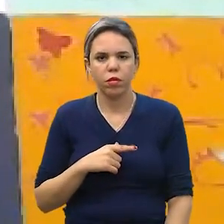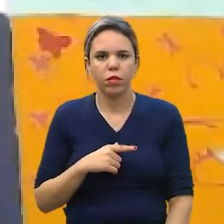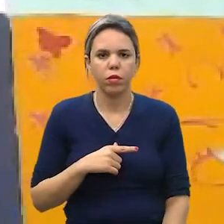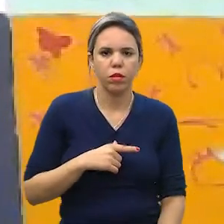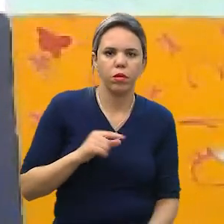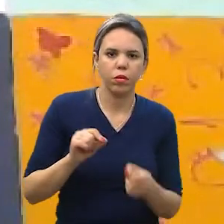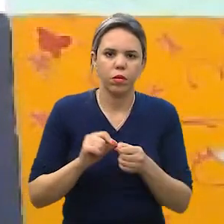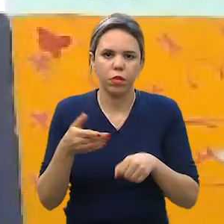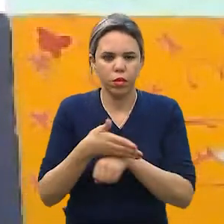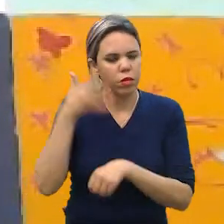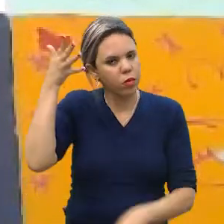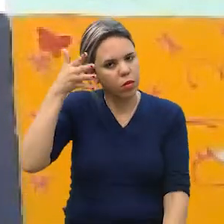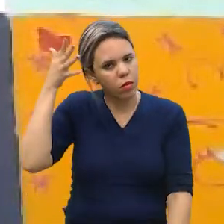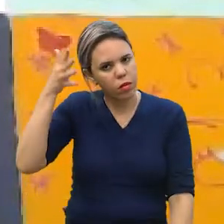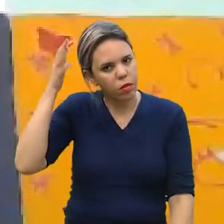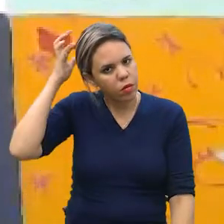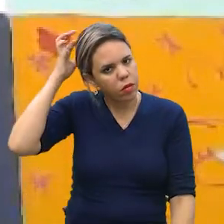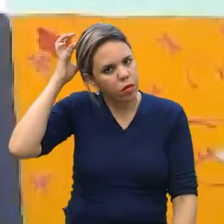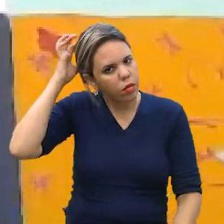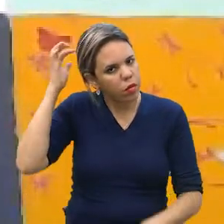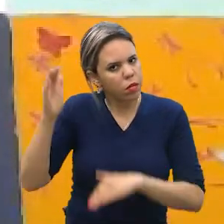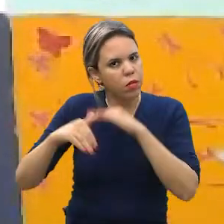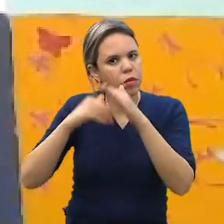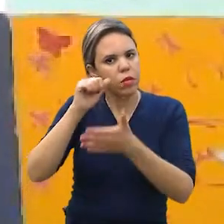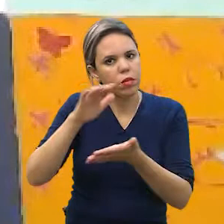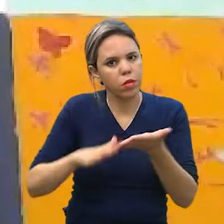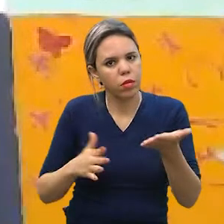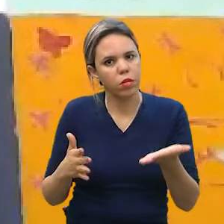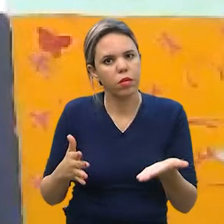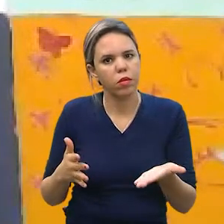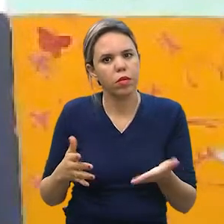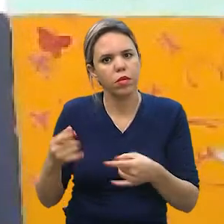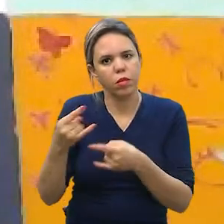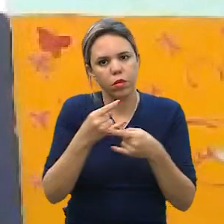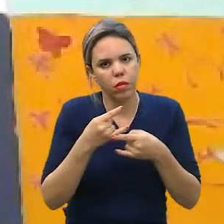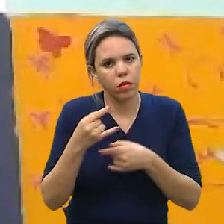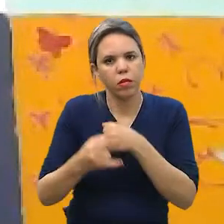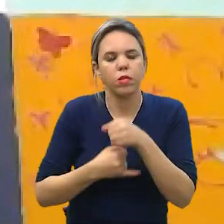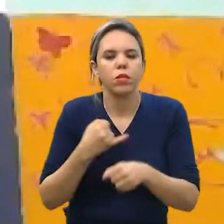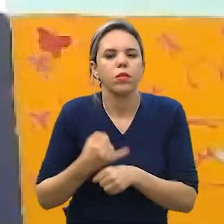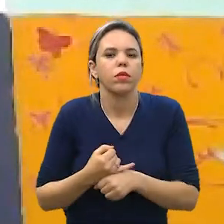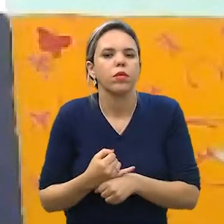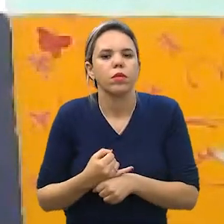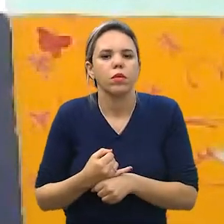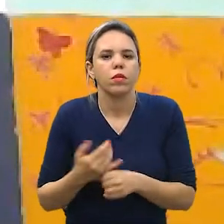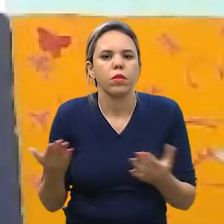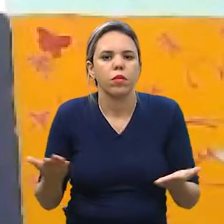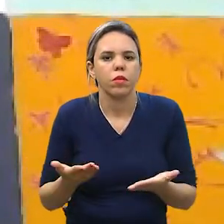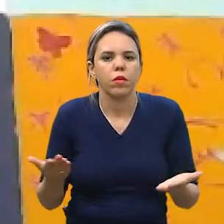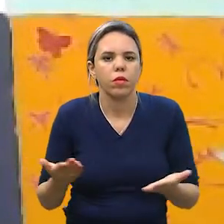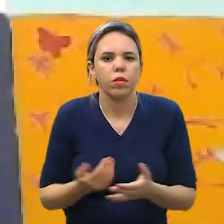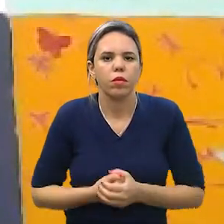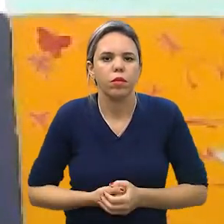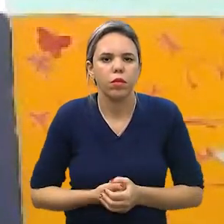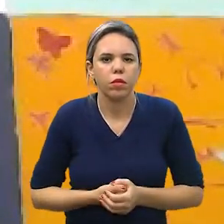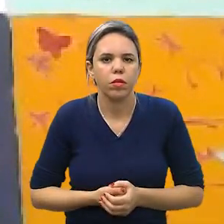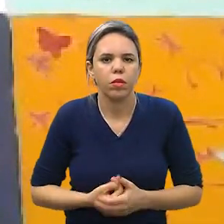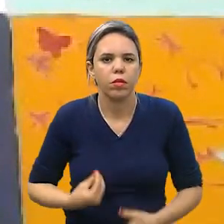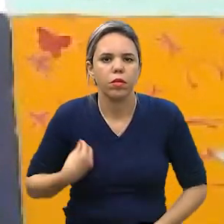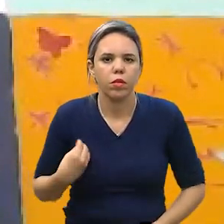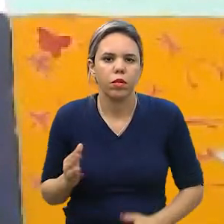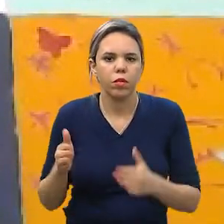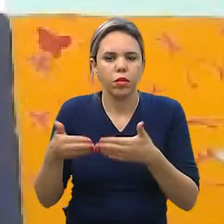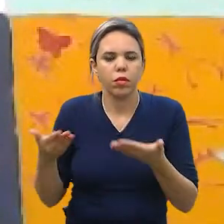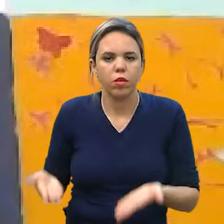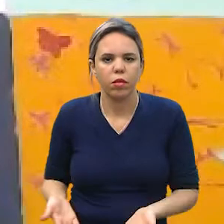voluntários que fazem palestras, que desenvolvem atividades de live, online. Atualmente, infelizmente, a gente está